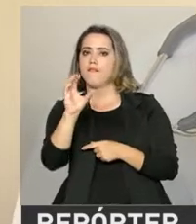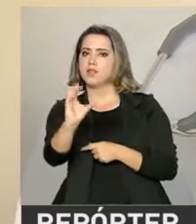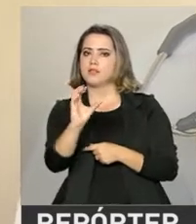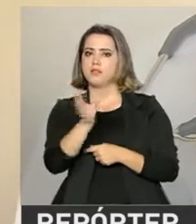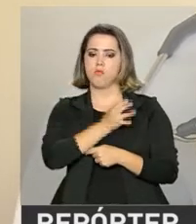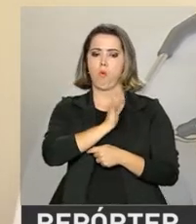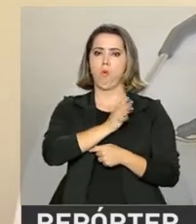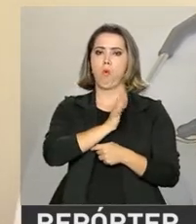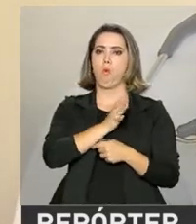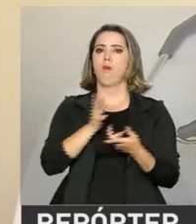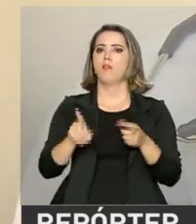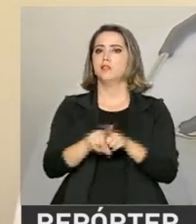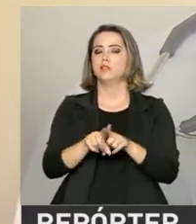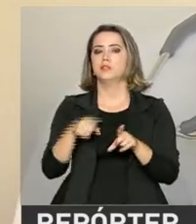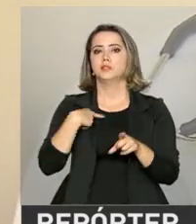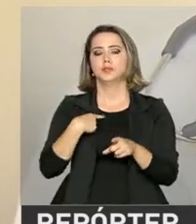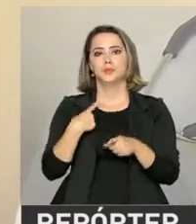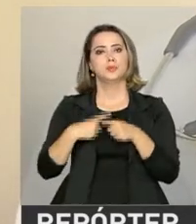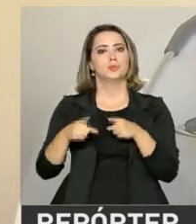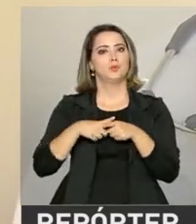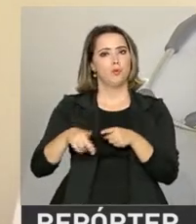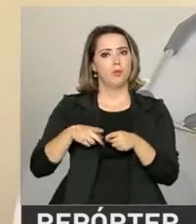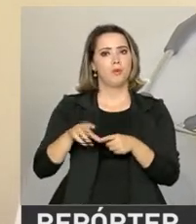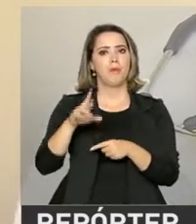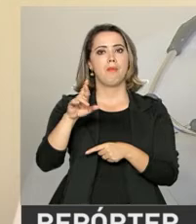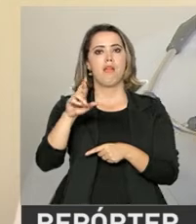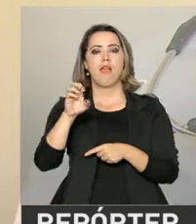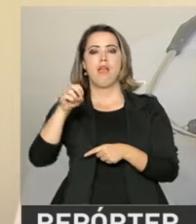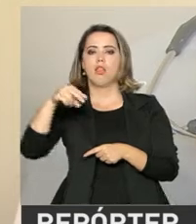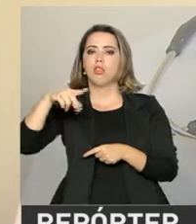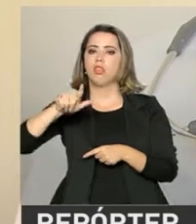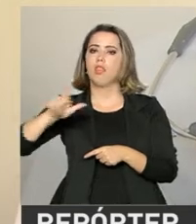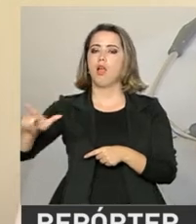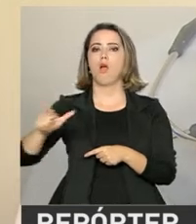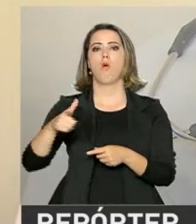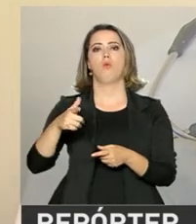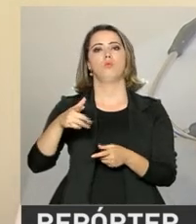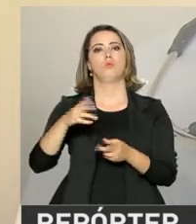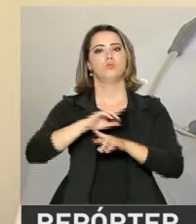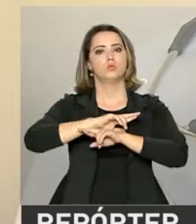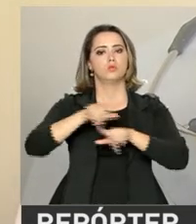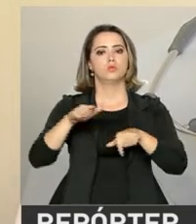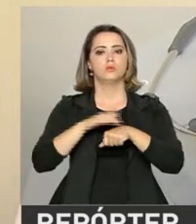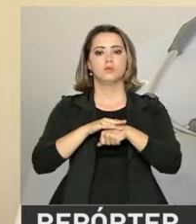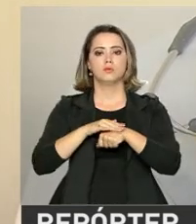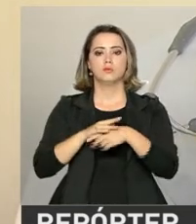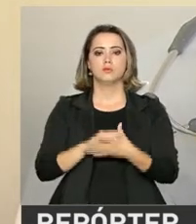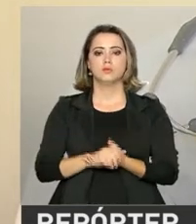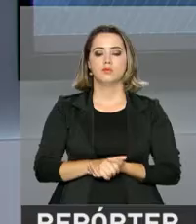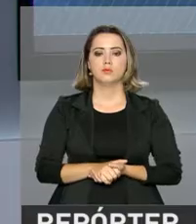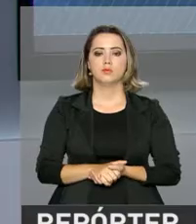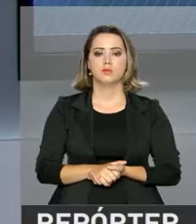infarto, mais chance de evoluir para insuficiência renal, mais chance de ter trombose.